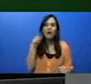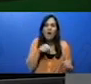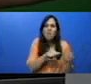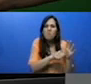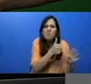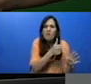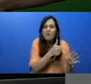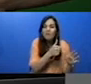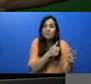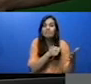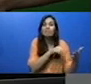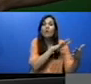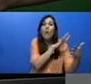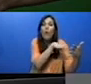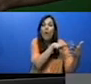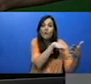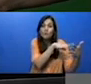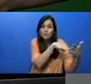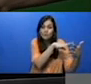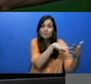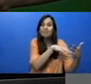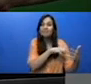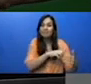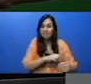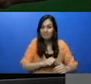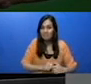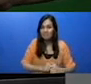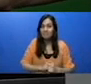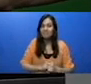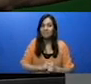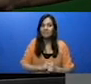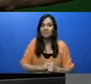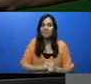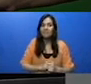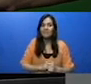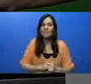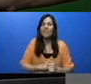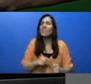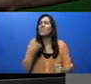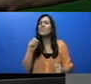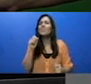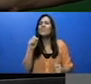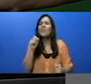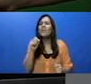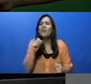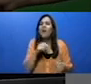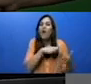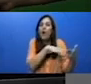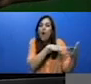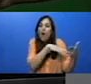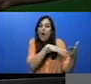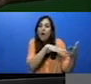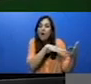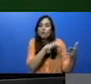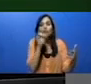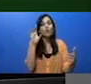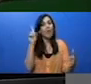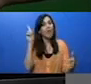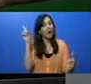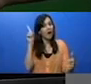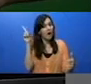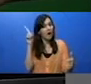familiar para nós, porque é um código de barras, né? Código, né? Quem decifra esse código é o sensor óptico lá do